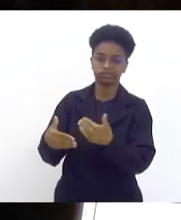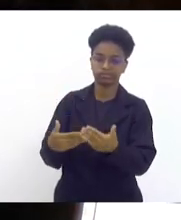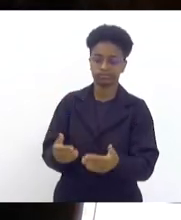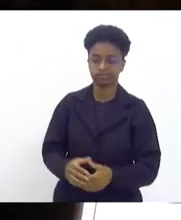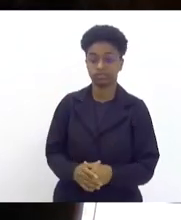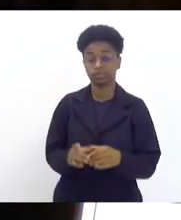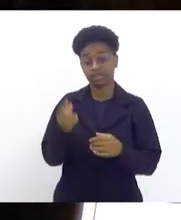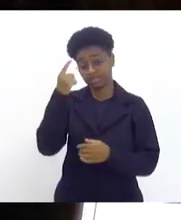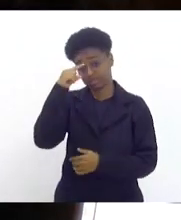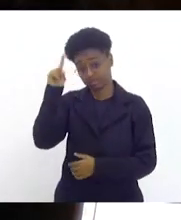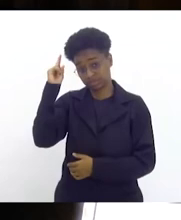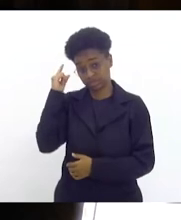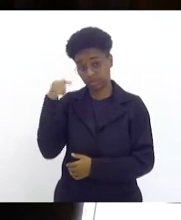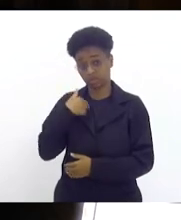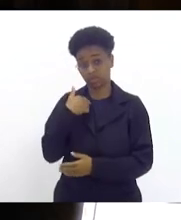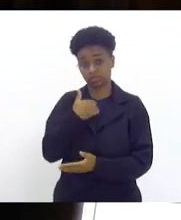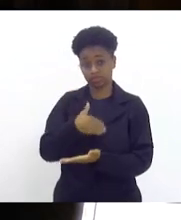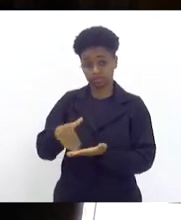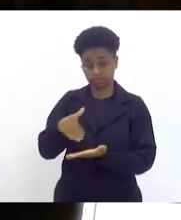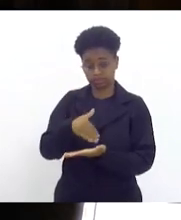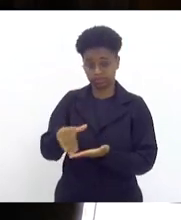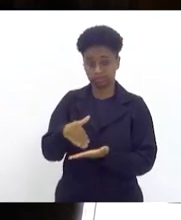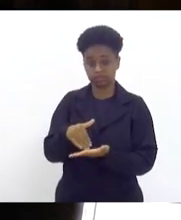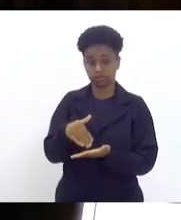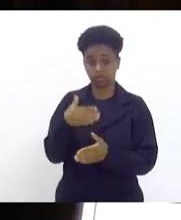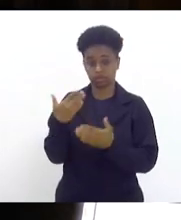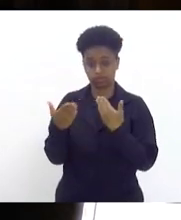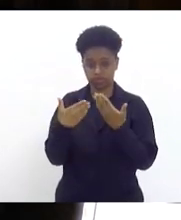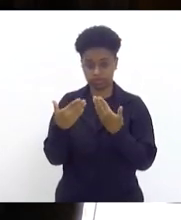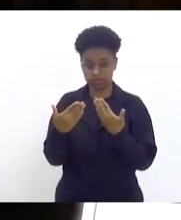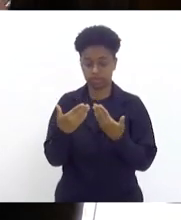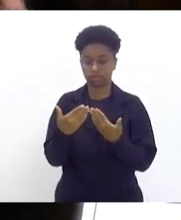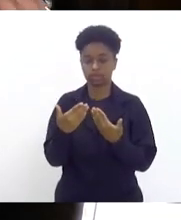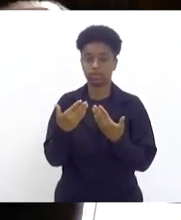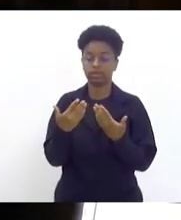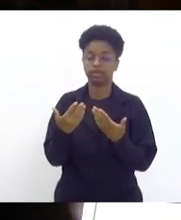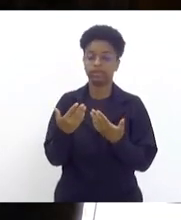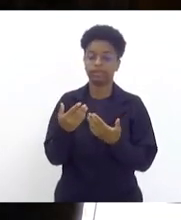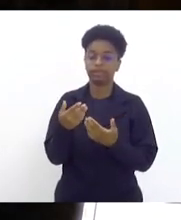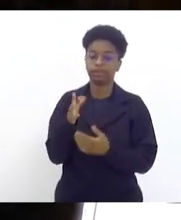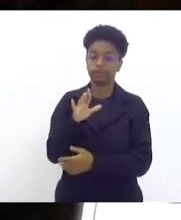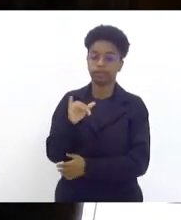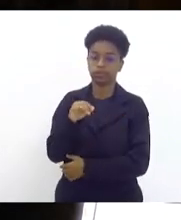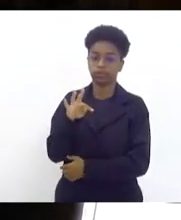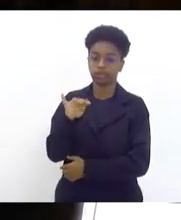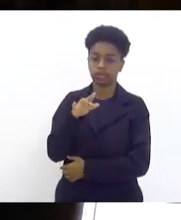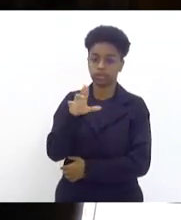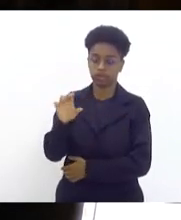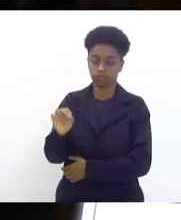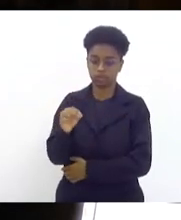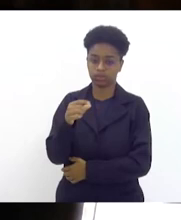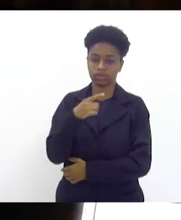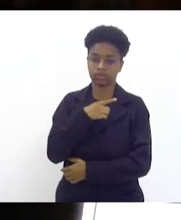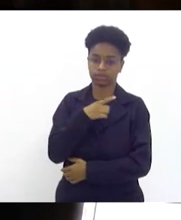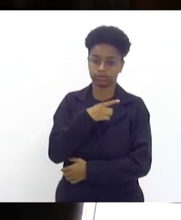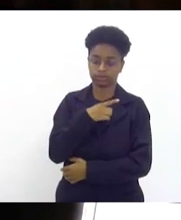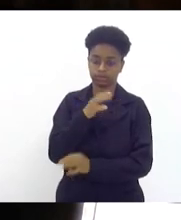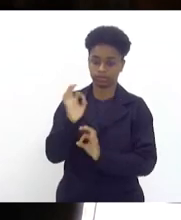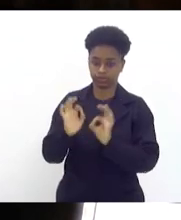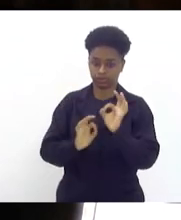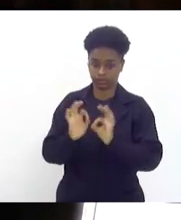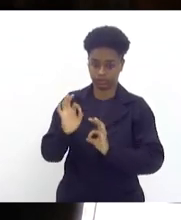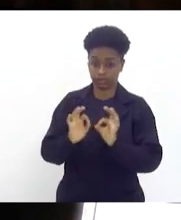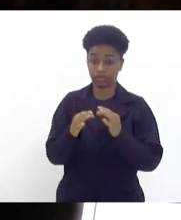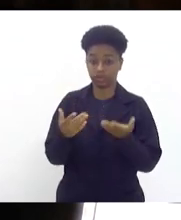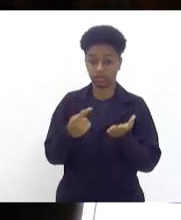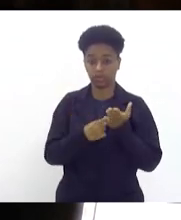eu tive uma conversa com o secretário Washington Reis secretário de transporte a Rio Trilhos está sobre o manto da secretaria de transporte e o